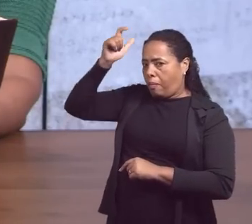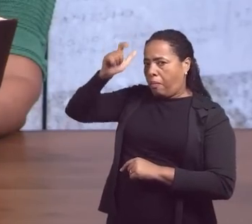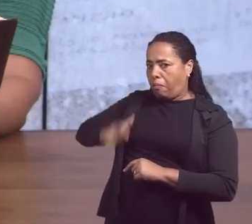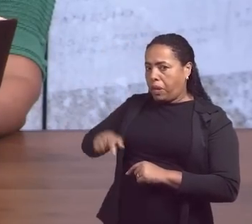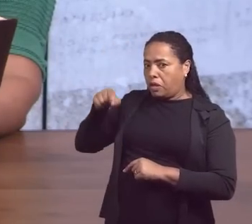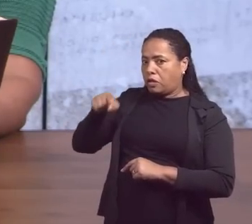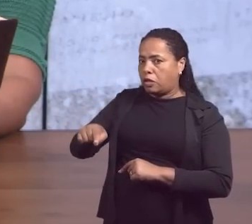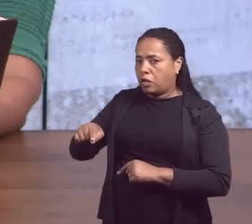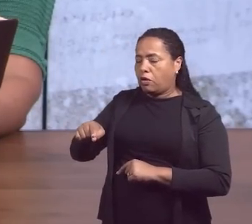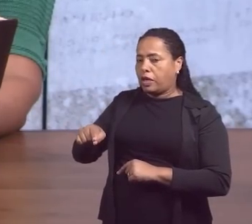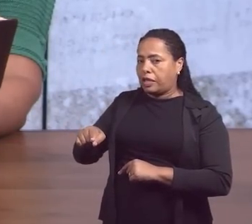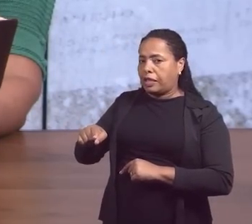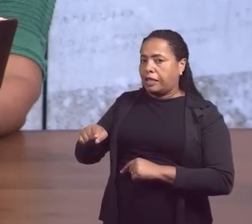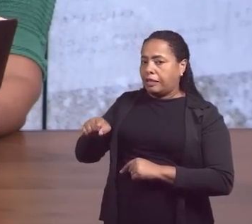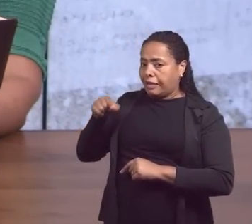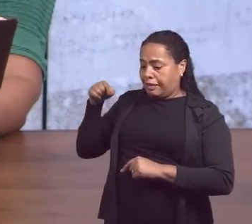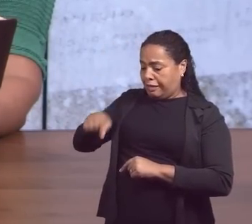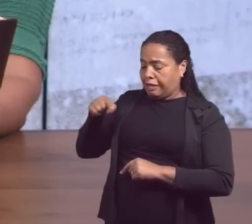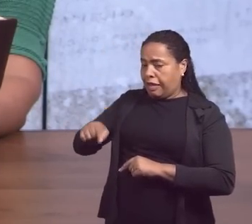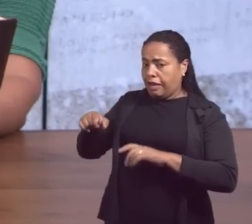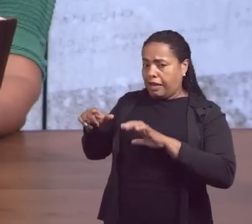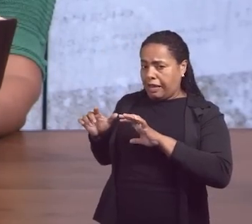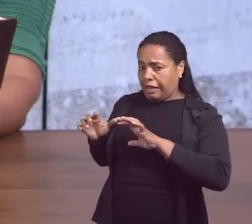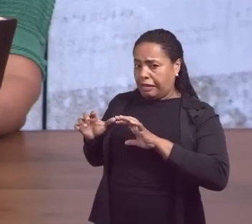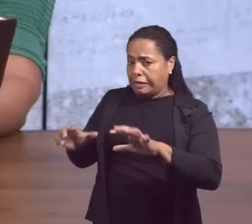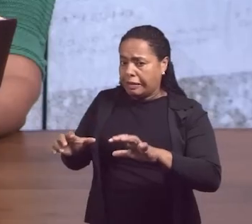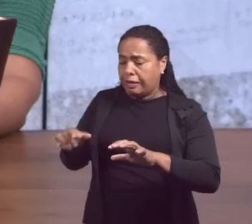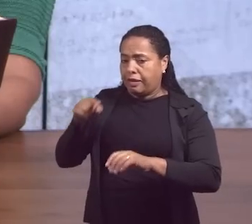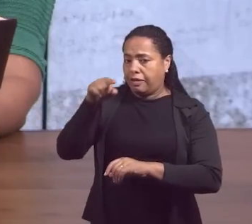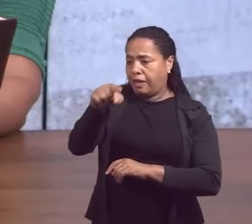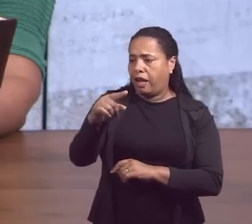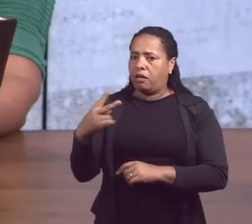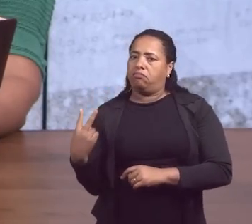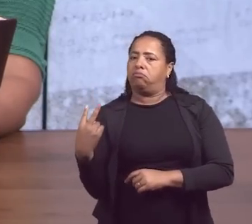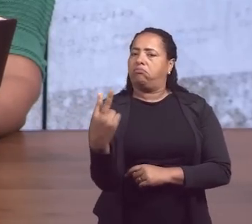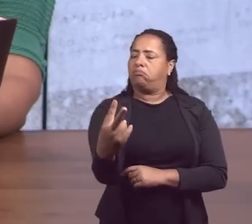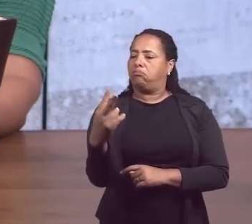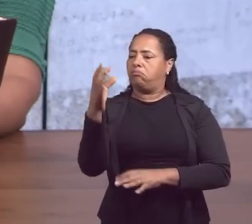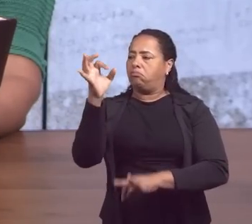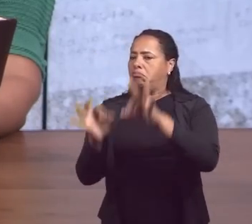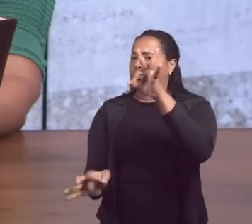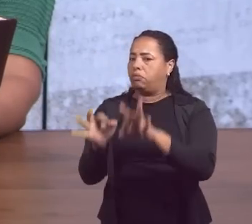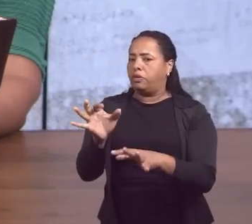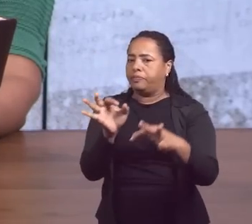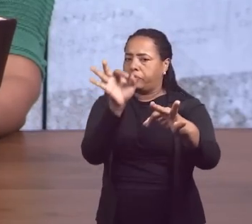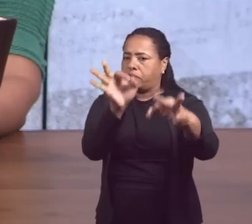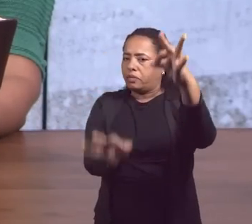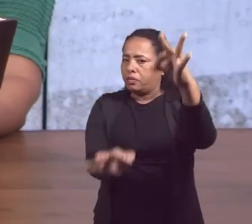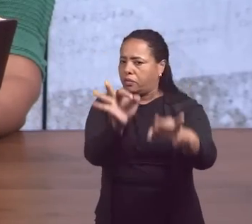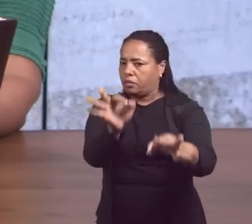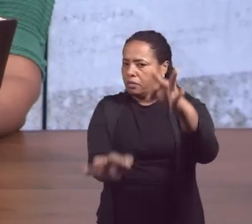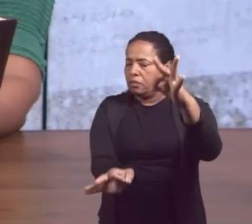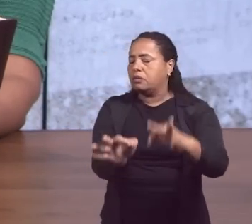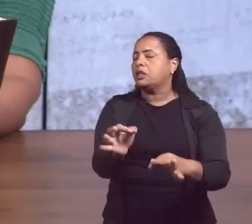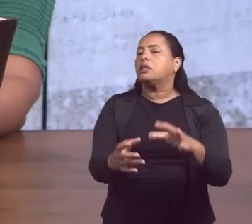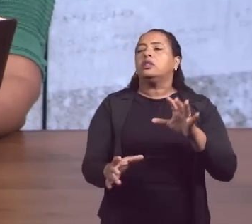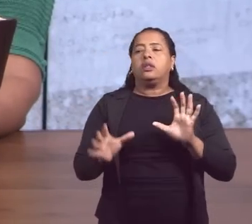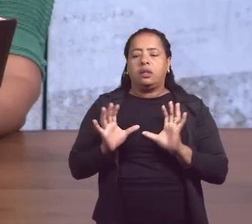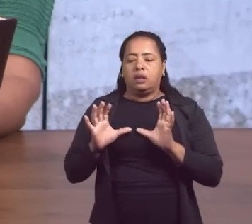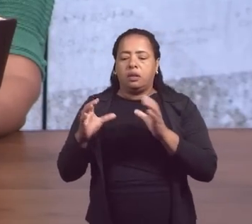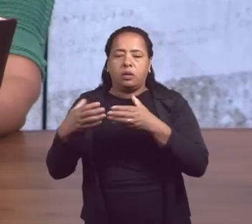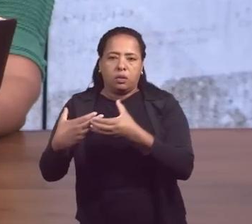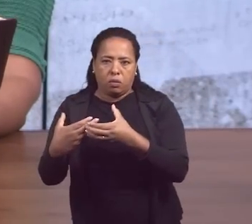congregação livrará o homicida da mão do vingador do sangue, e a congregação o fará voltar